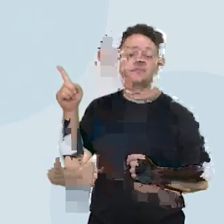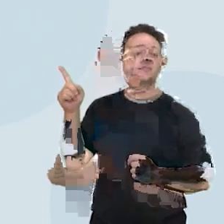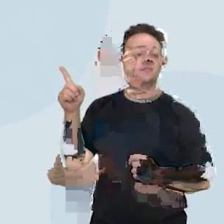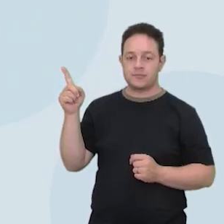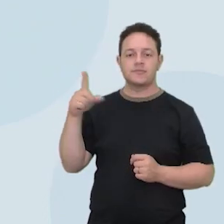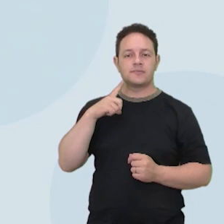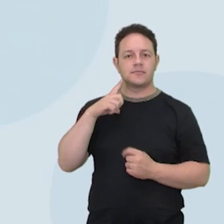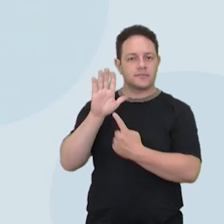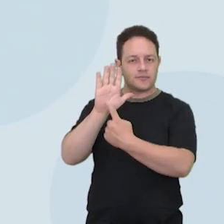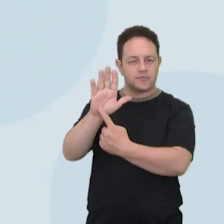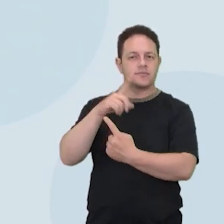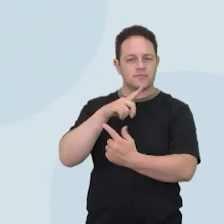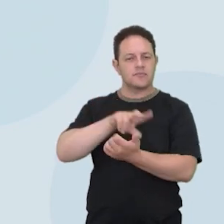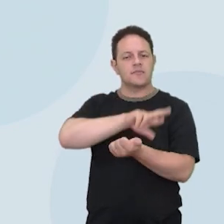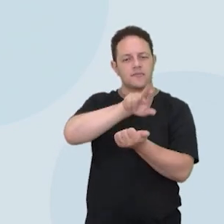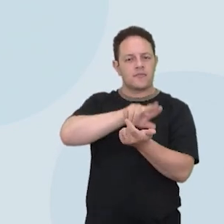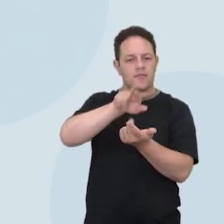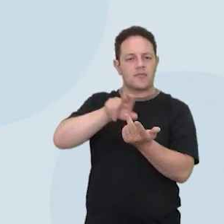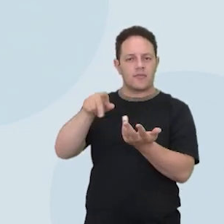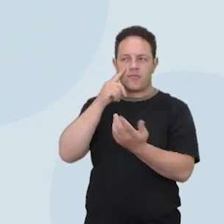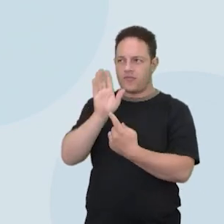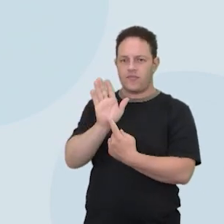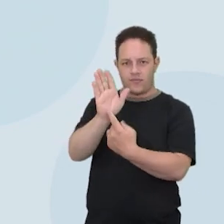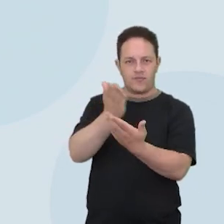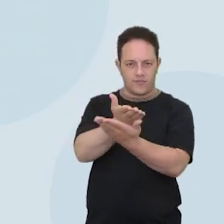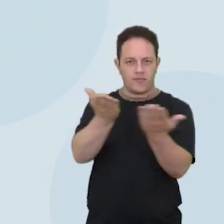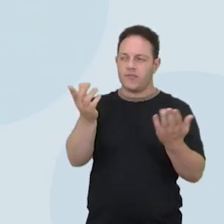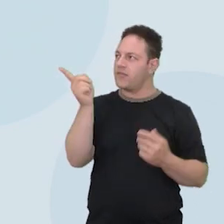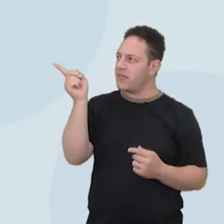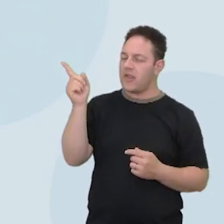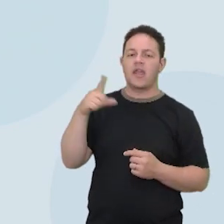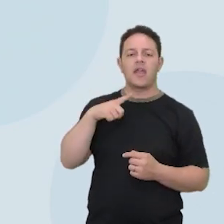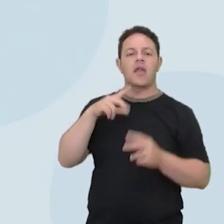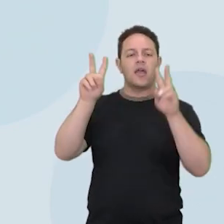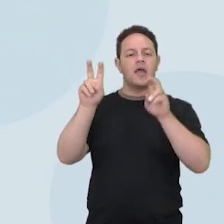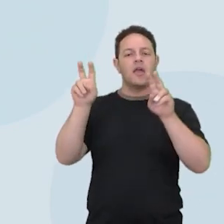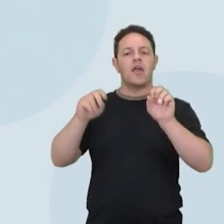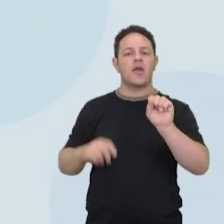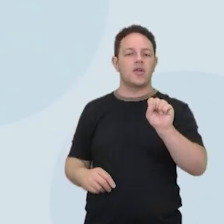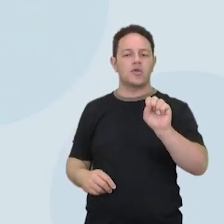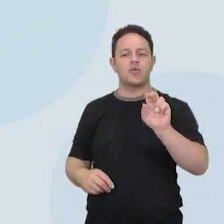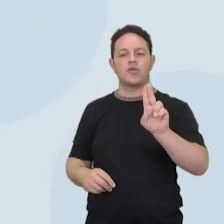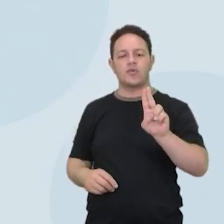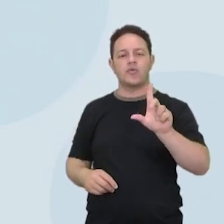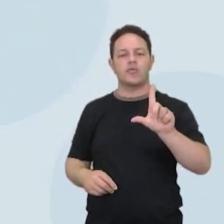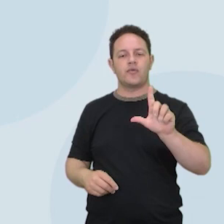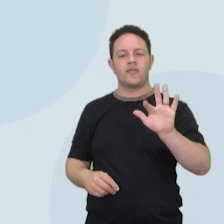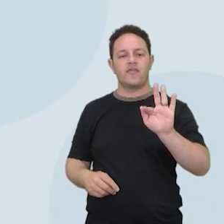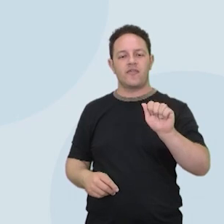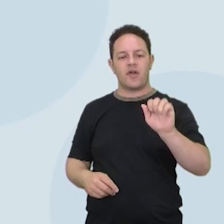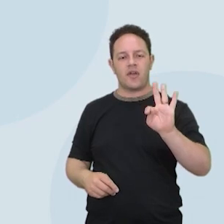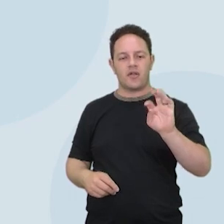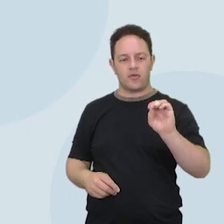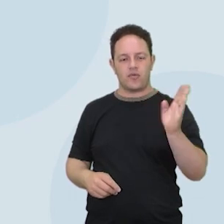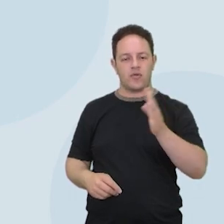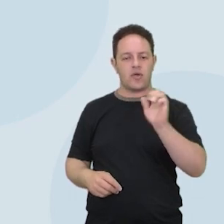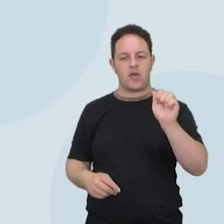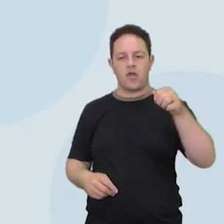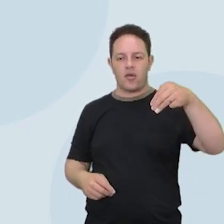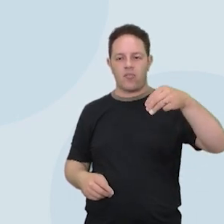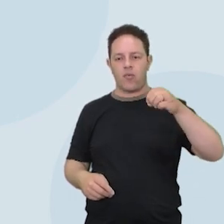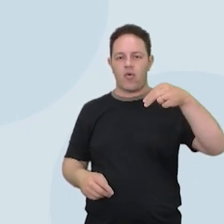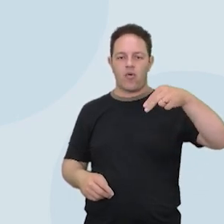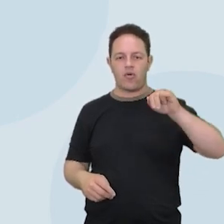observar essas reações que estão acontecendo aí para vocês, a gente vai ter o sulfato de amônio, que é um dos adubos utilizados, e